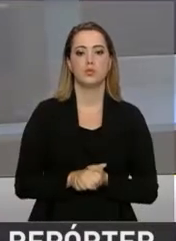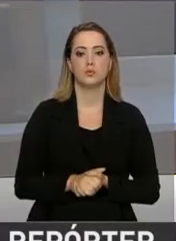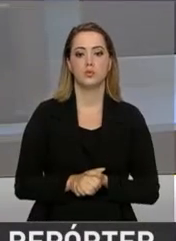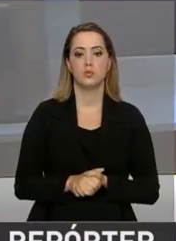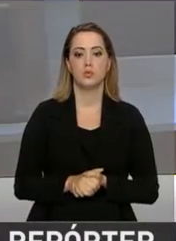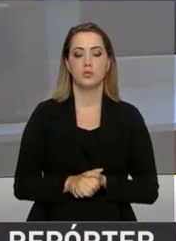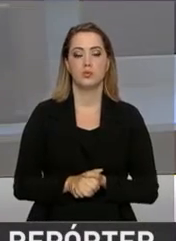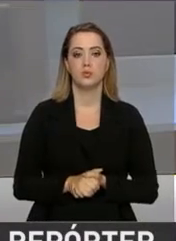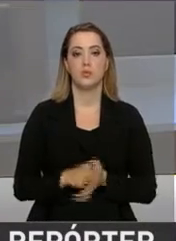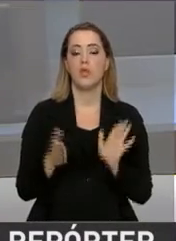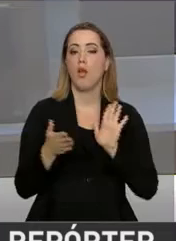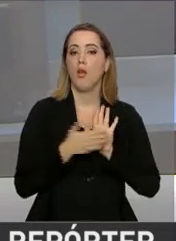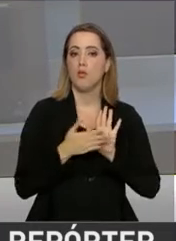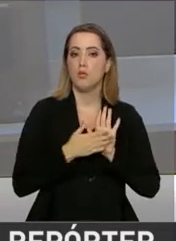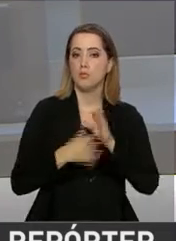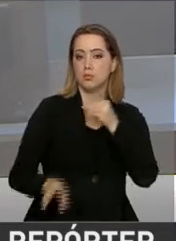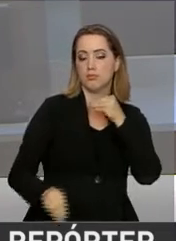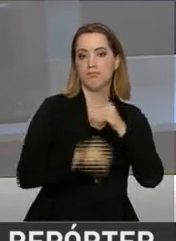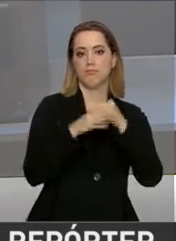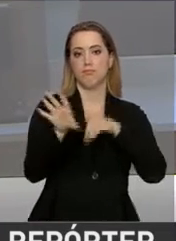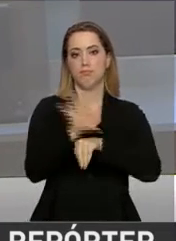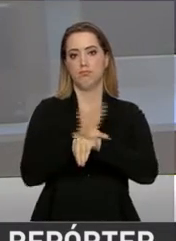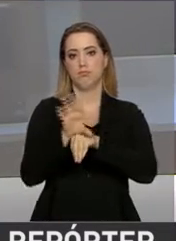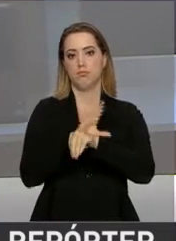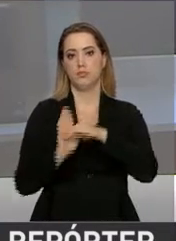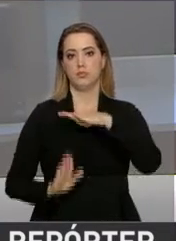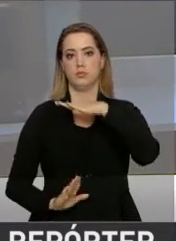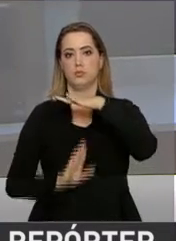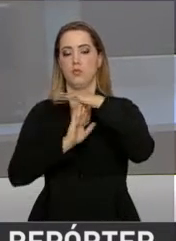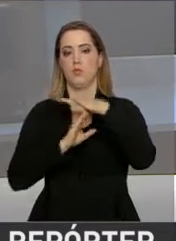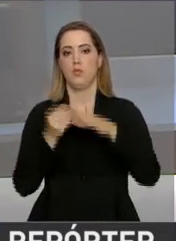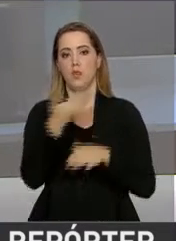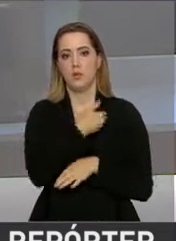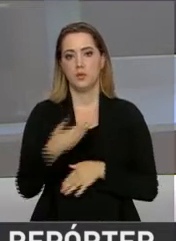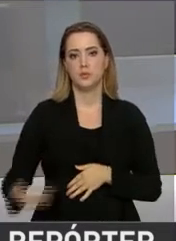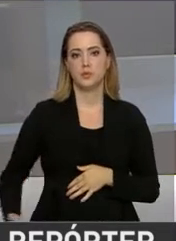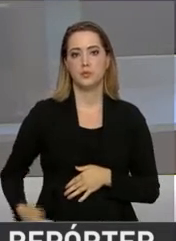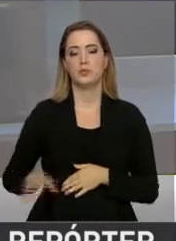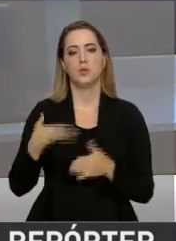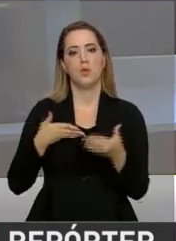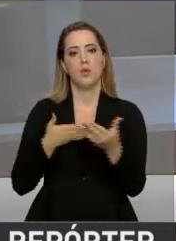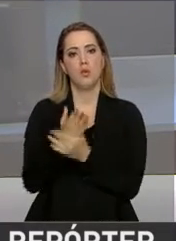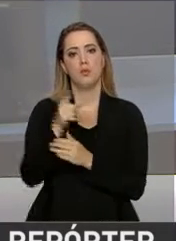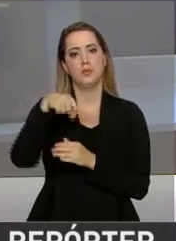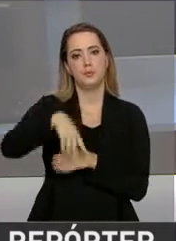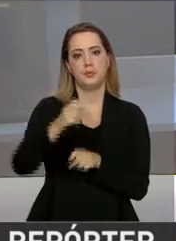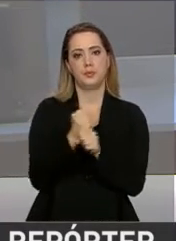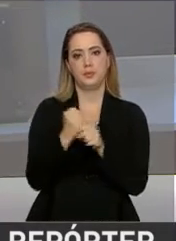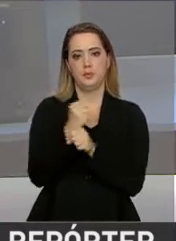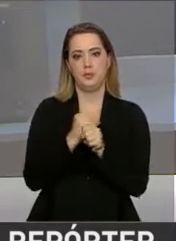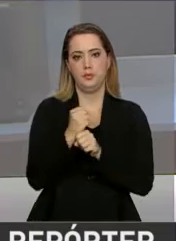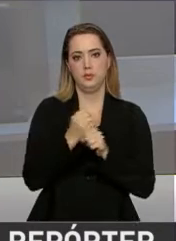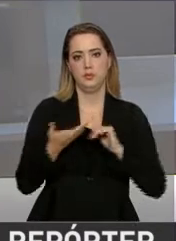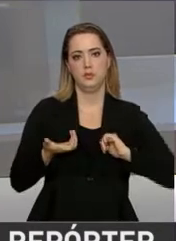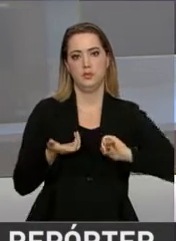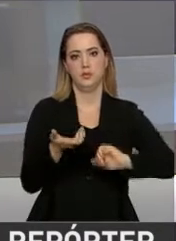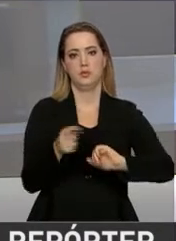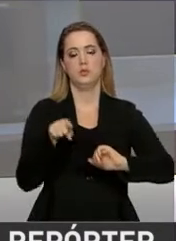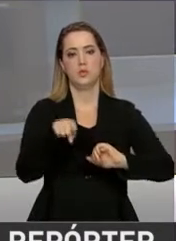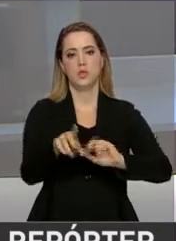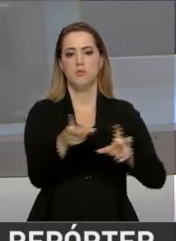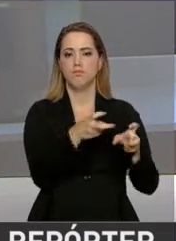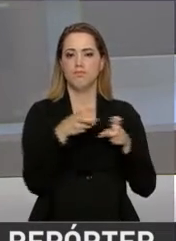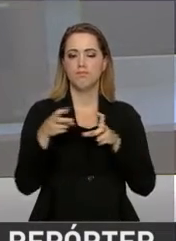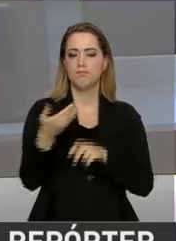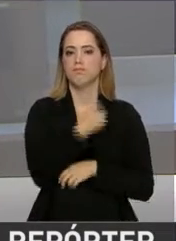a proposta de emenda à constituição que limita os gastos públicos deve ser aprovada ainda este ano no congresso nacional essa é a